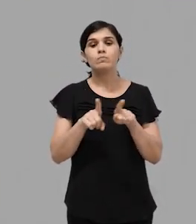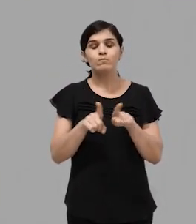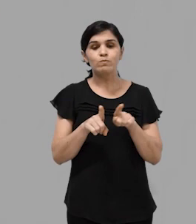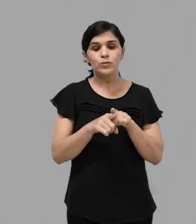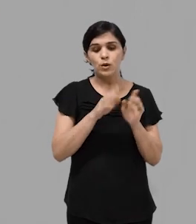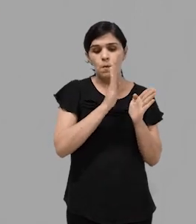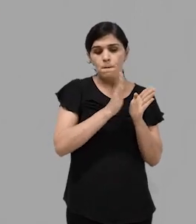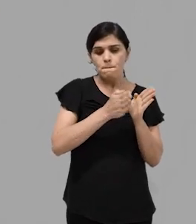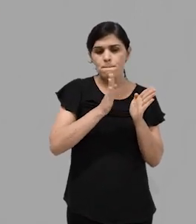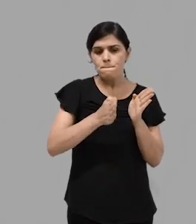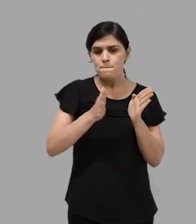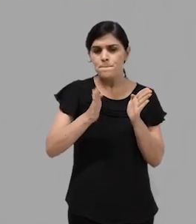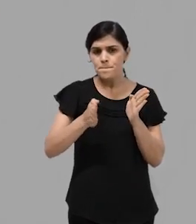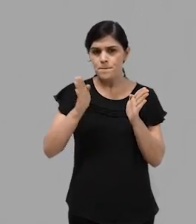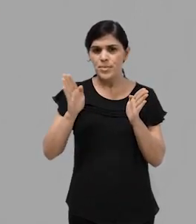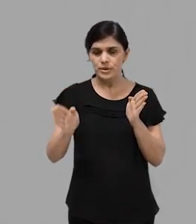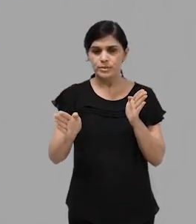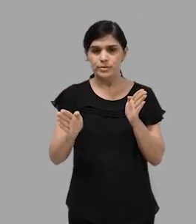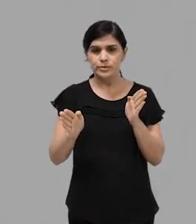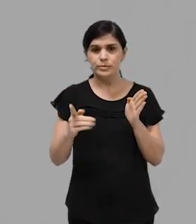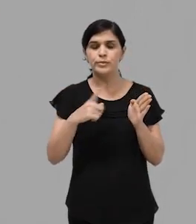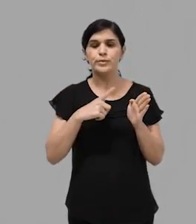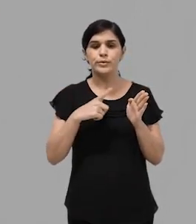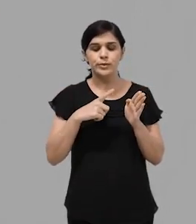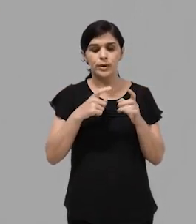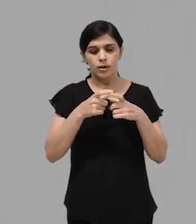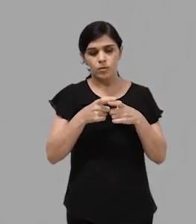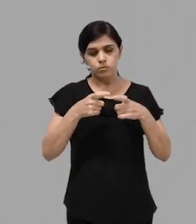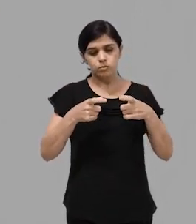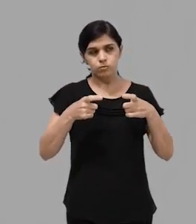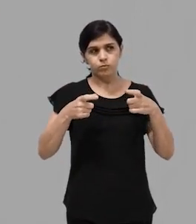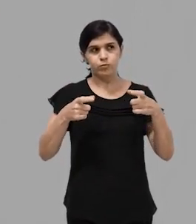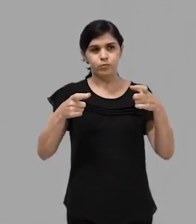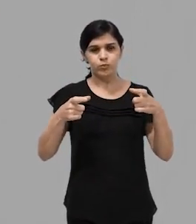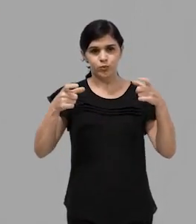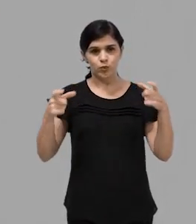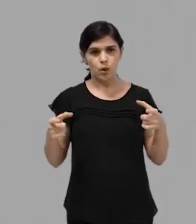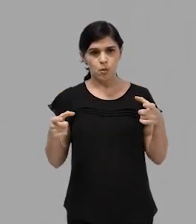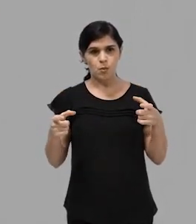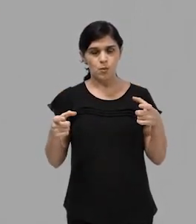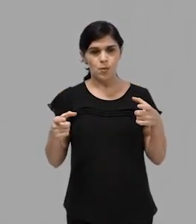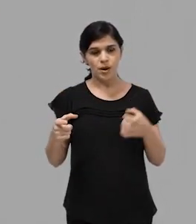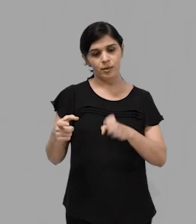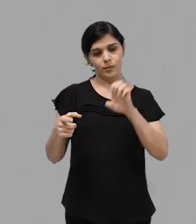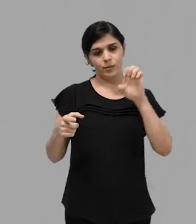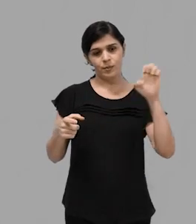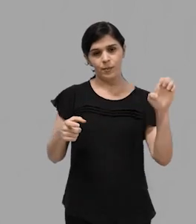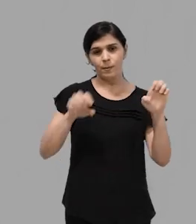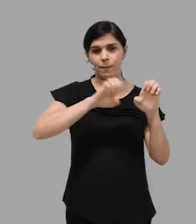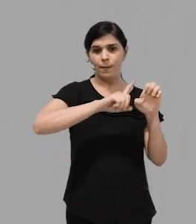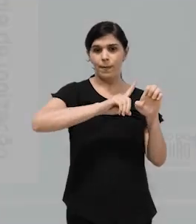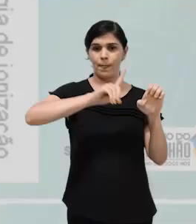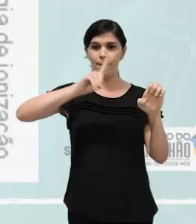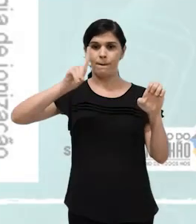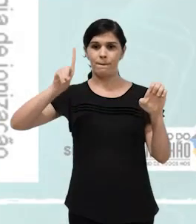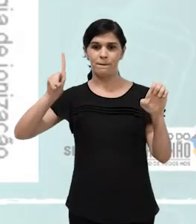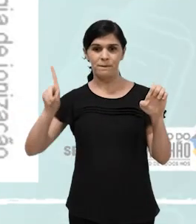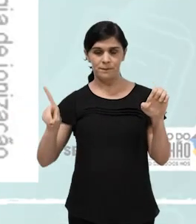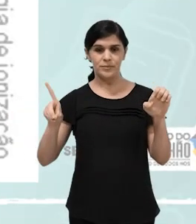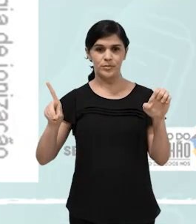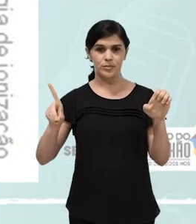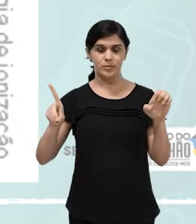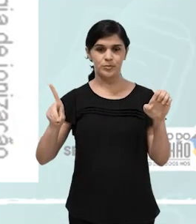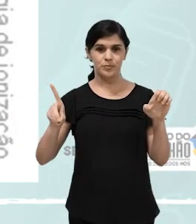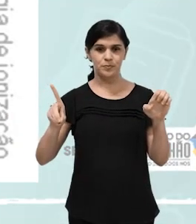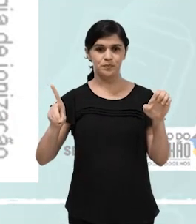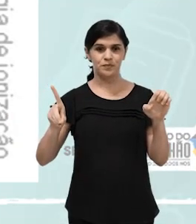No período, nós vamos ter o aumento da esquerda para a direita, porque, nesse